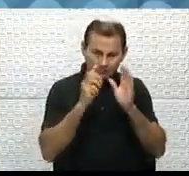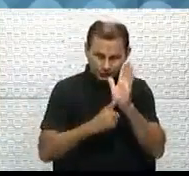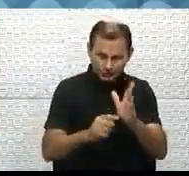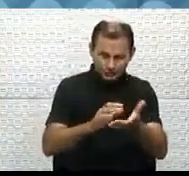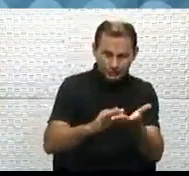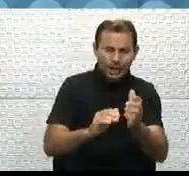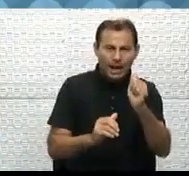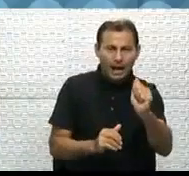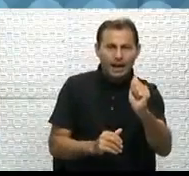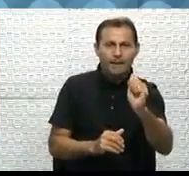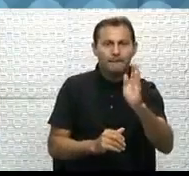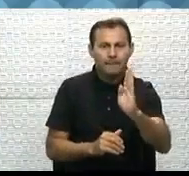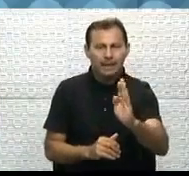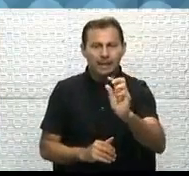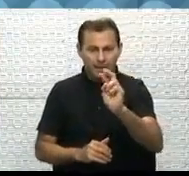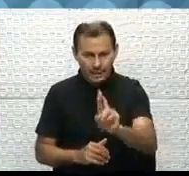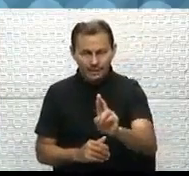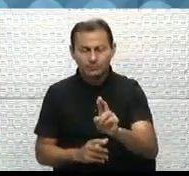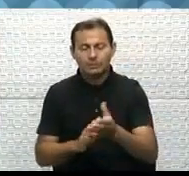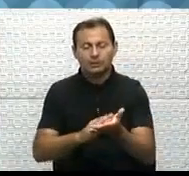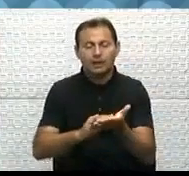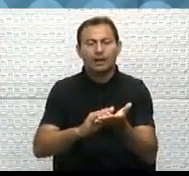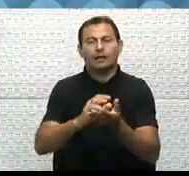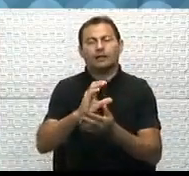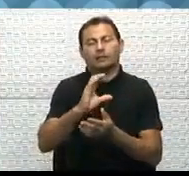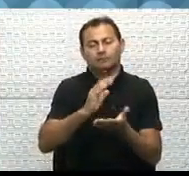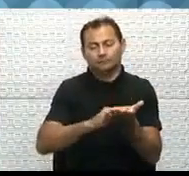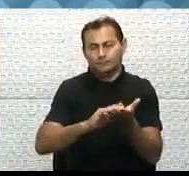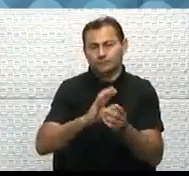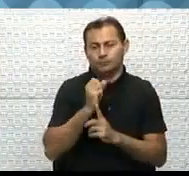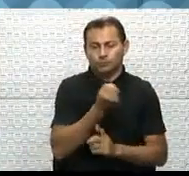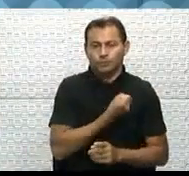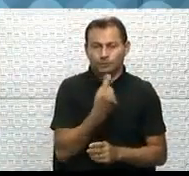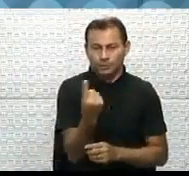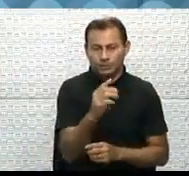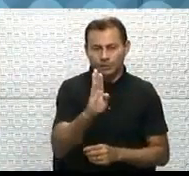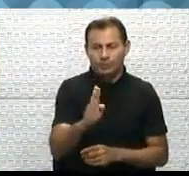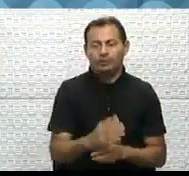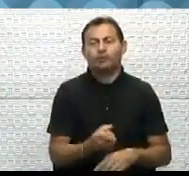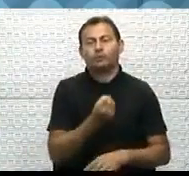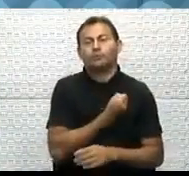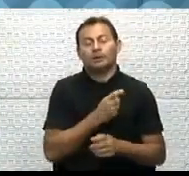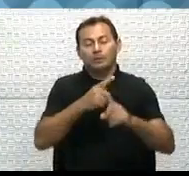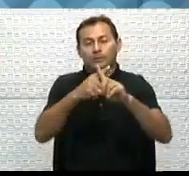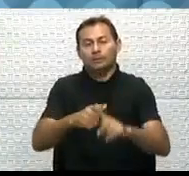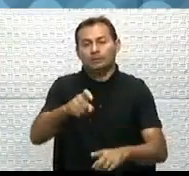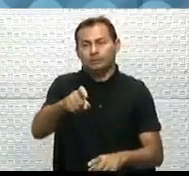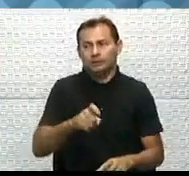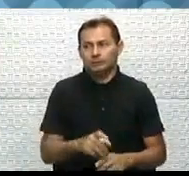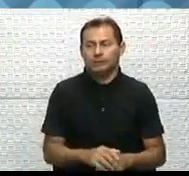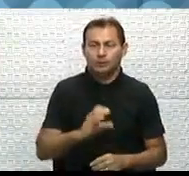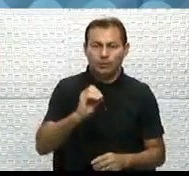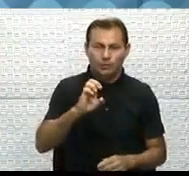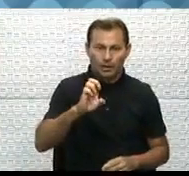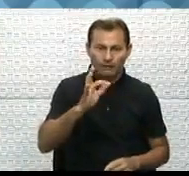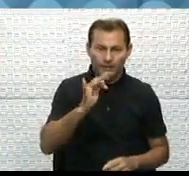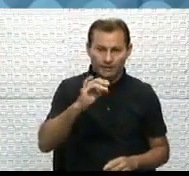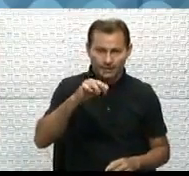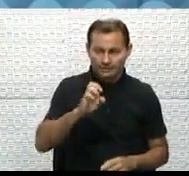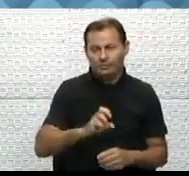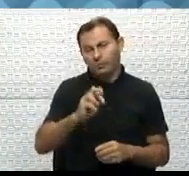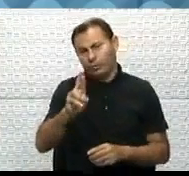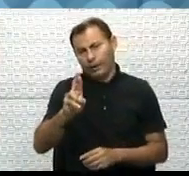R. O A dessa calculadora científica é o nosso B, né, o número que aparece sozinho, e o B é o número que multiplica o X, é o coeficiente angular.